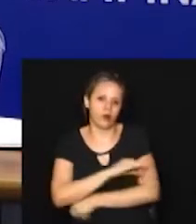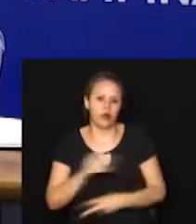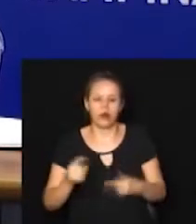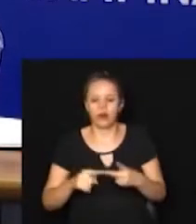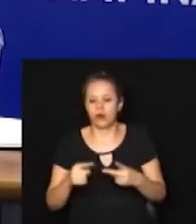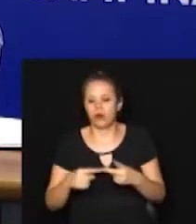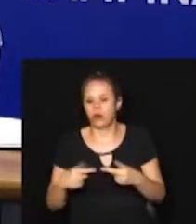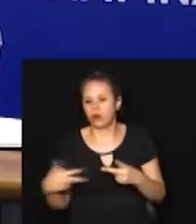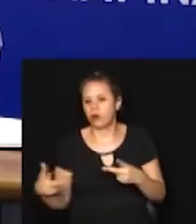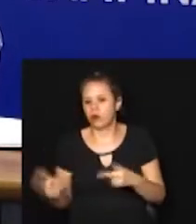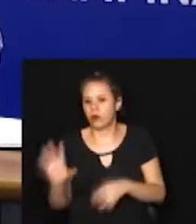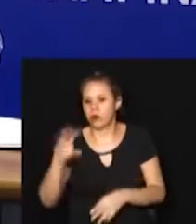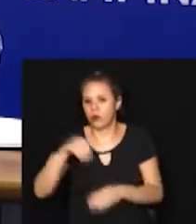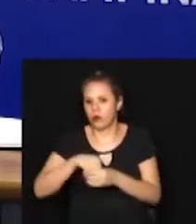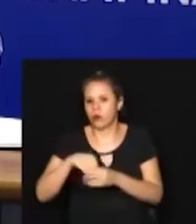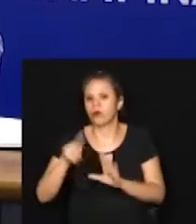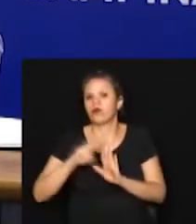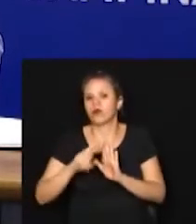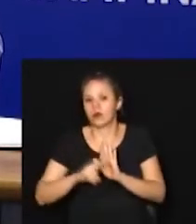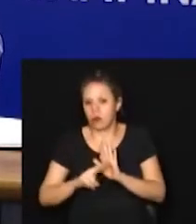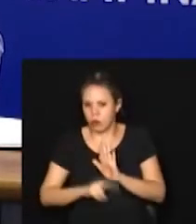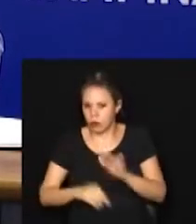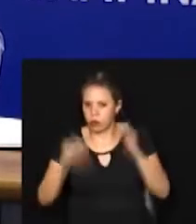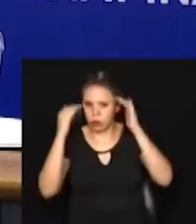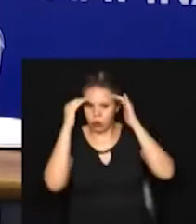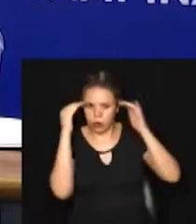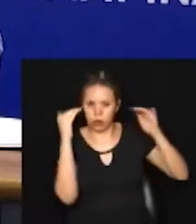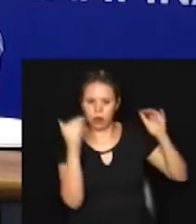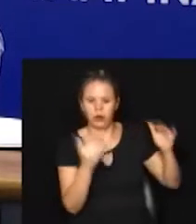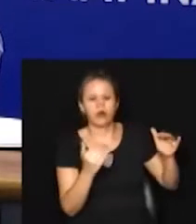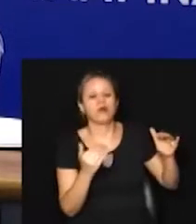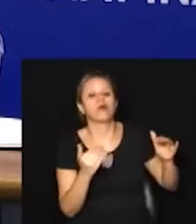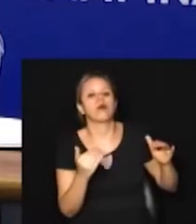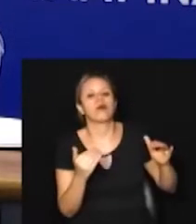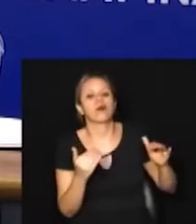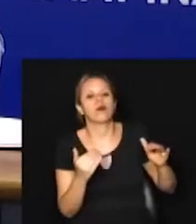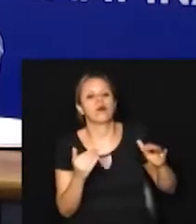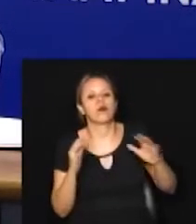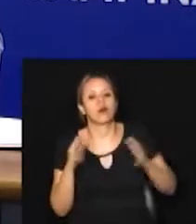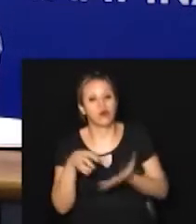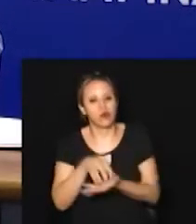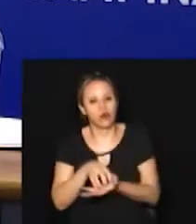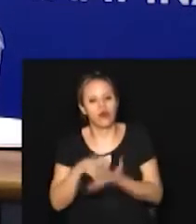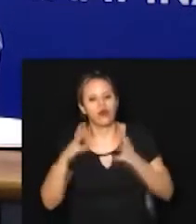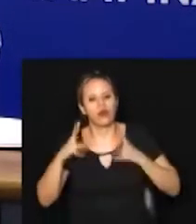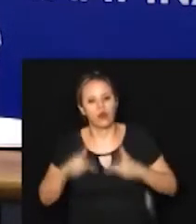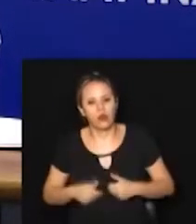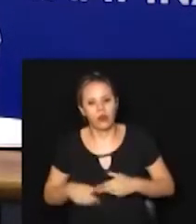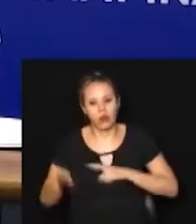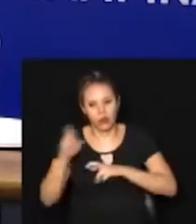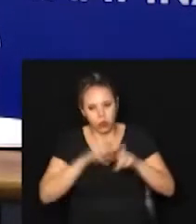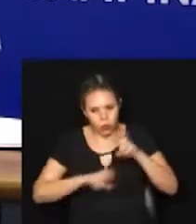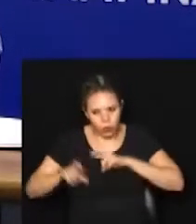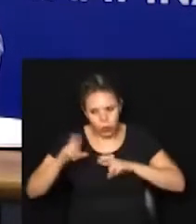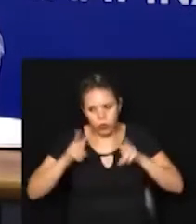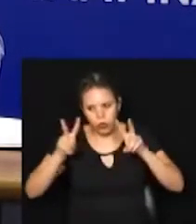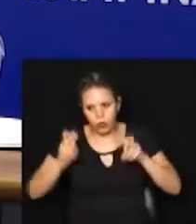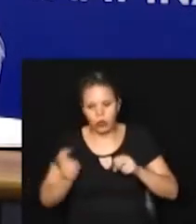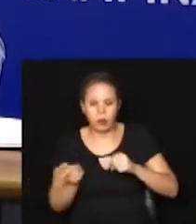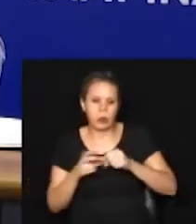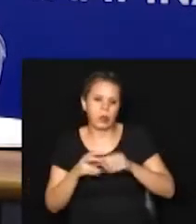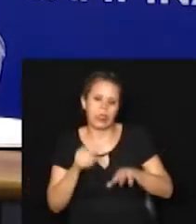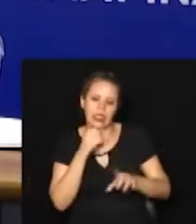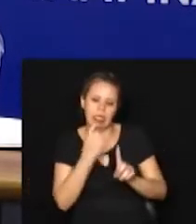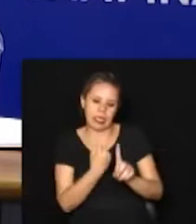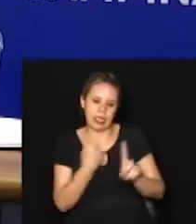Segundo, dentro das regras estabelecidas pela vigilância epidemiológica, com distanciamento,